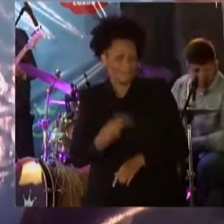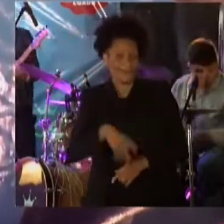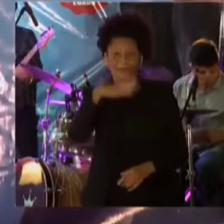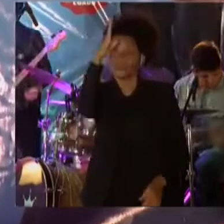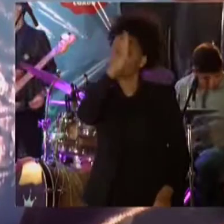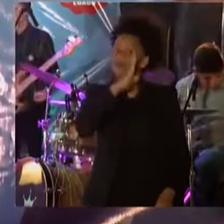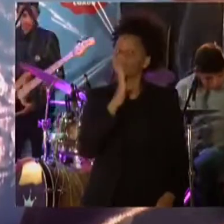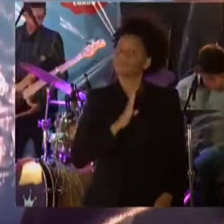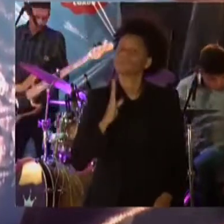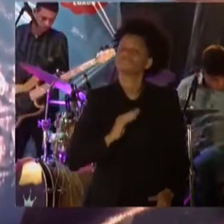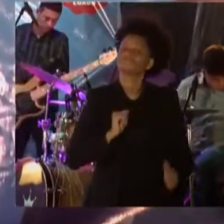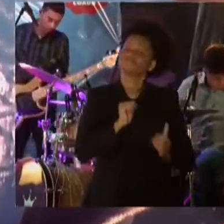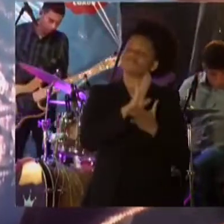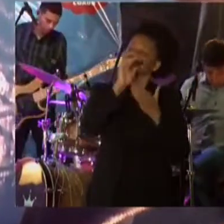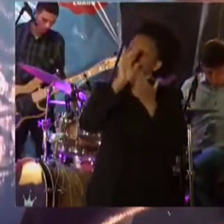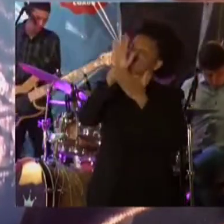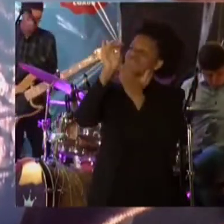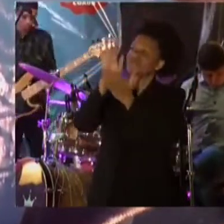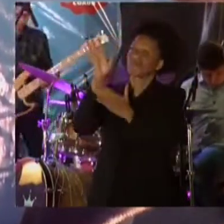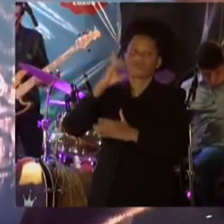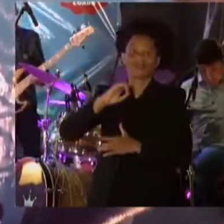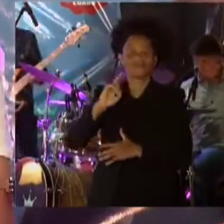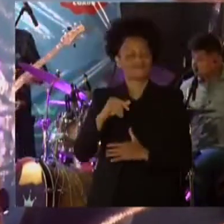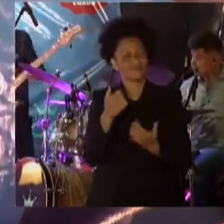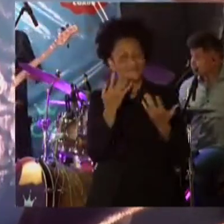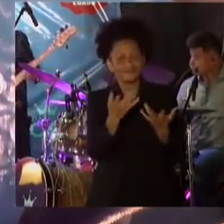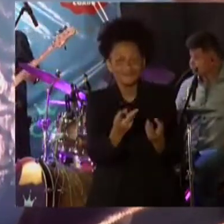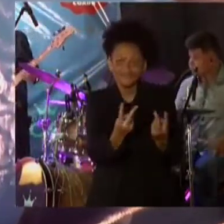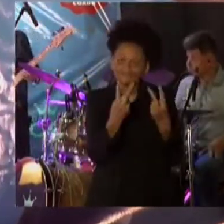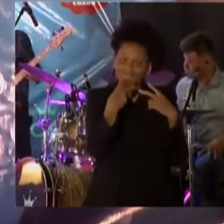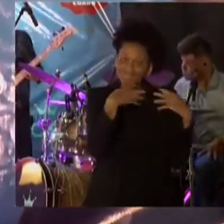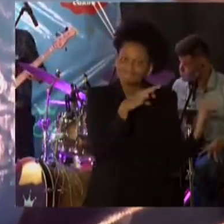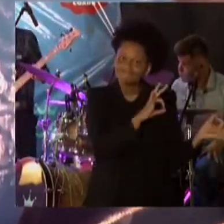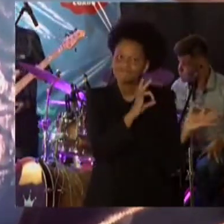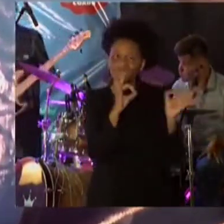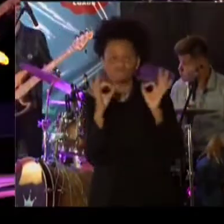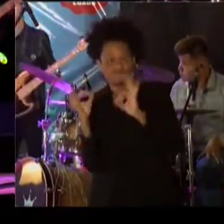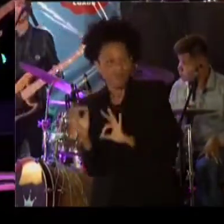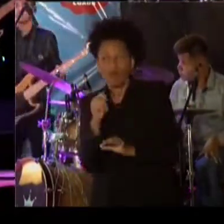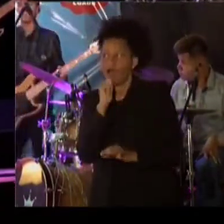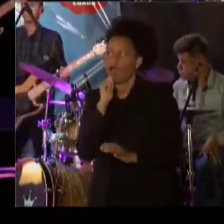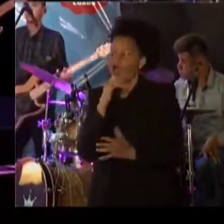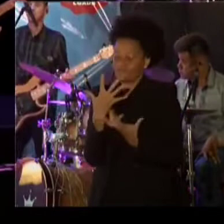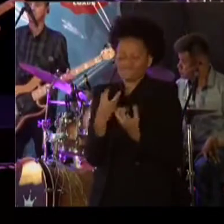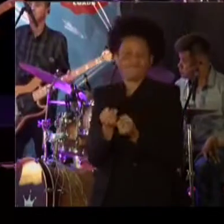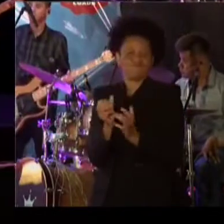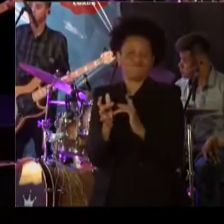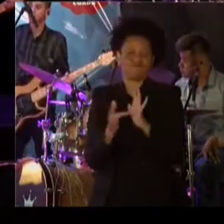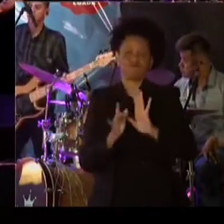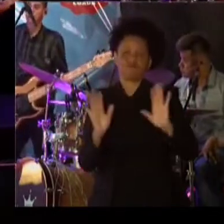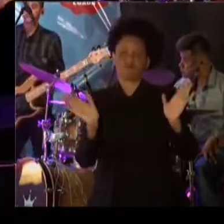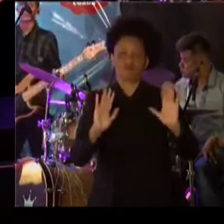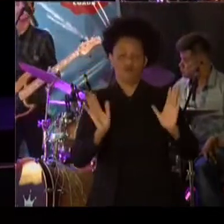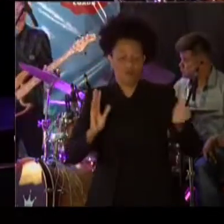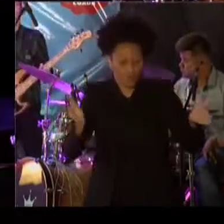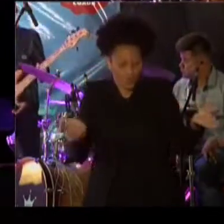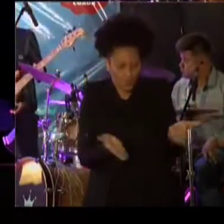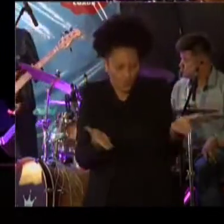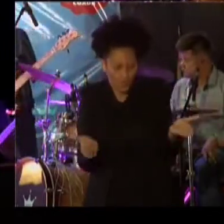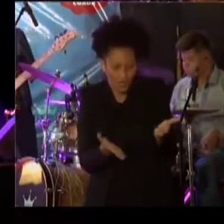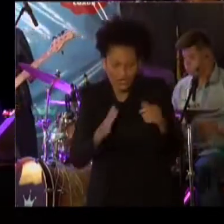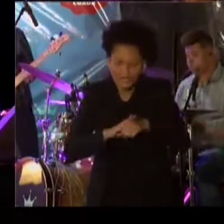Brasil. E nós louvamos a Deus porque você parou aí. Talvez você ainda não professou a sua fé. Eu quero te dizer que esta é a